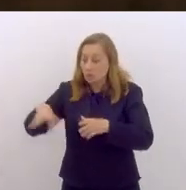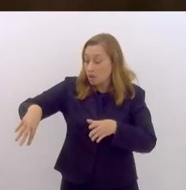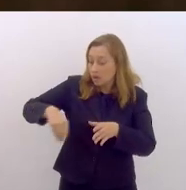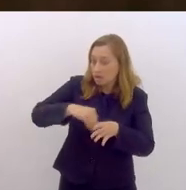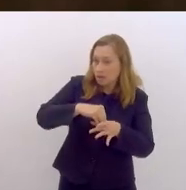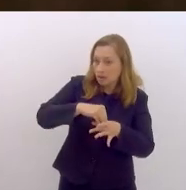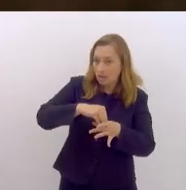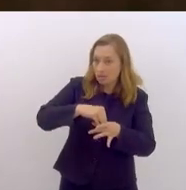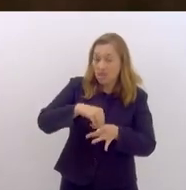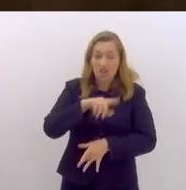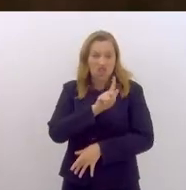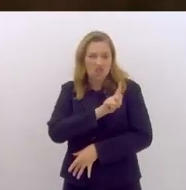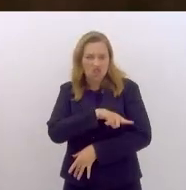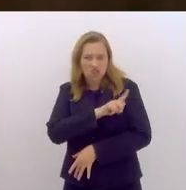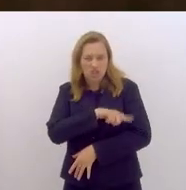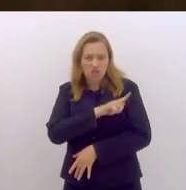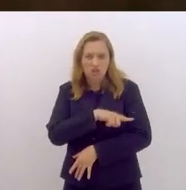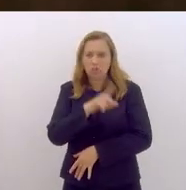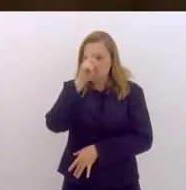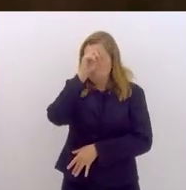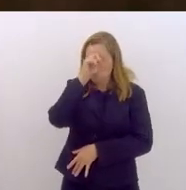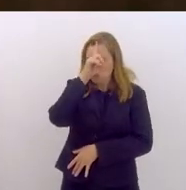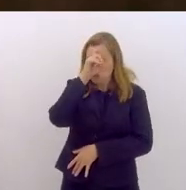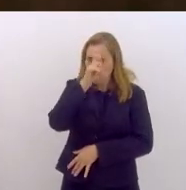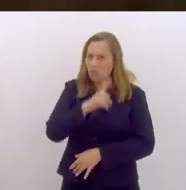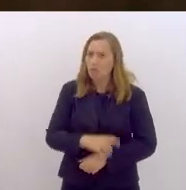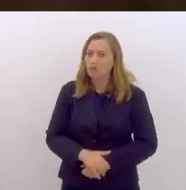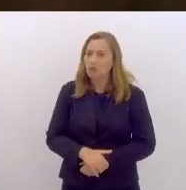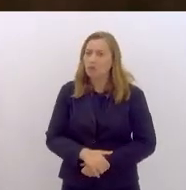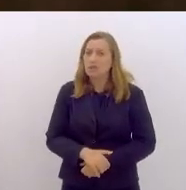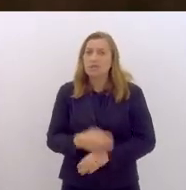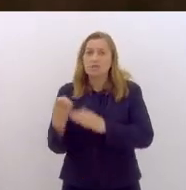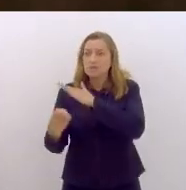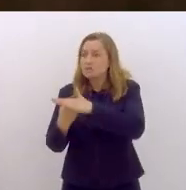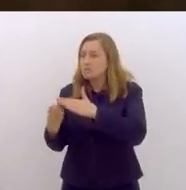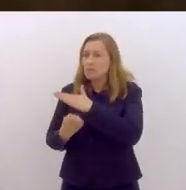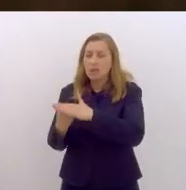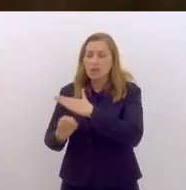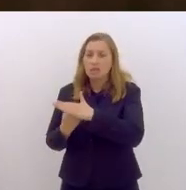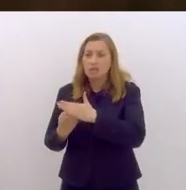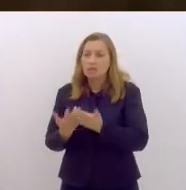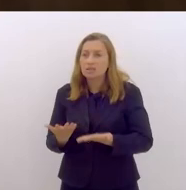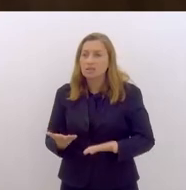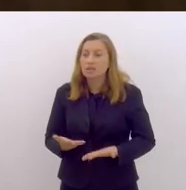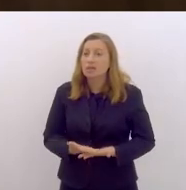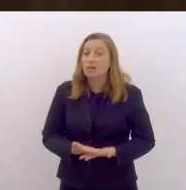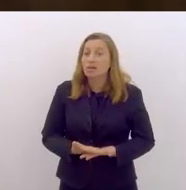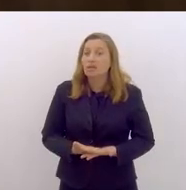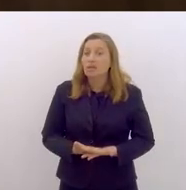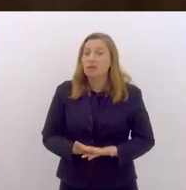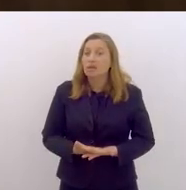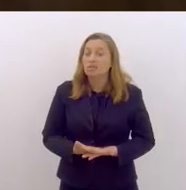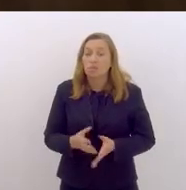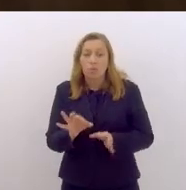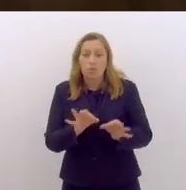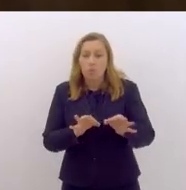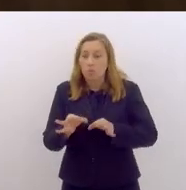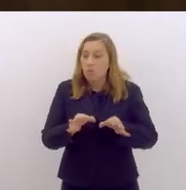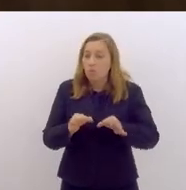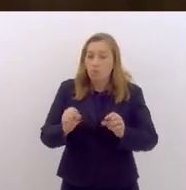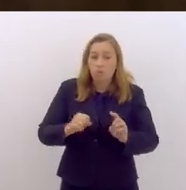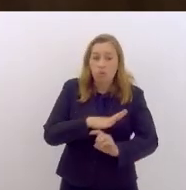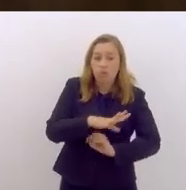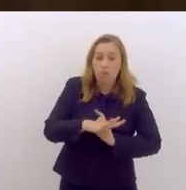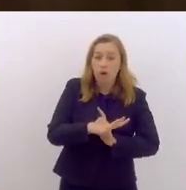para fazer a gestão desse hospital são empresas que são organizações